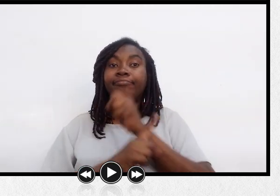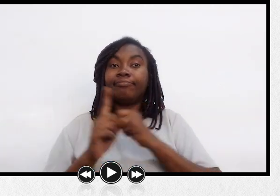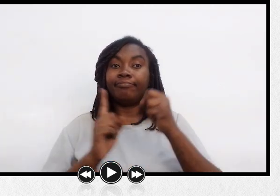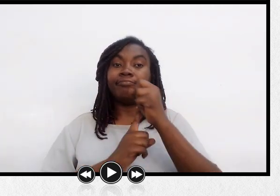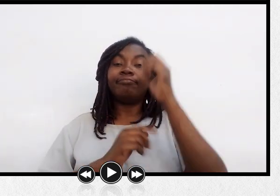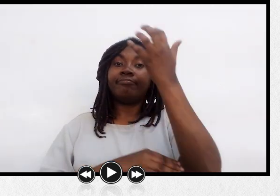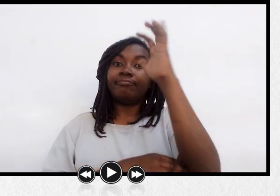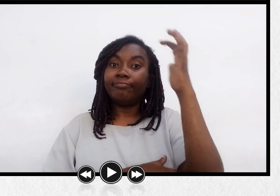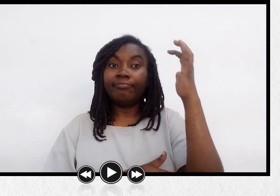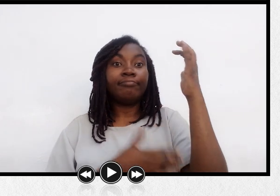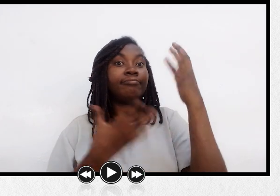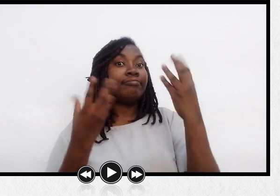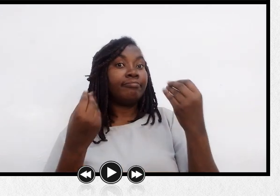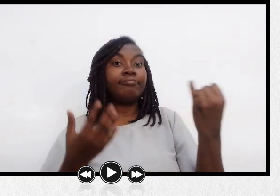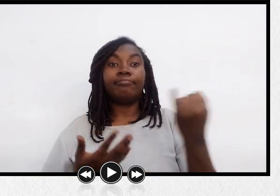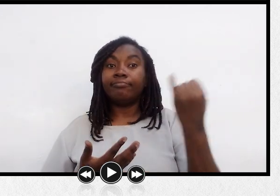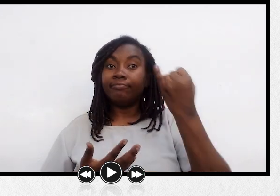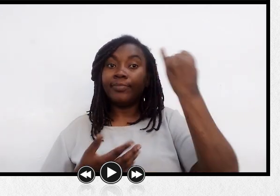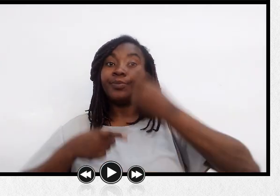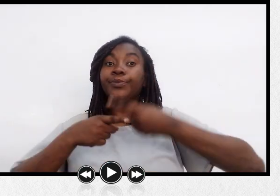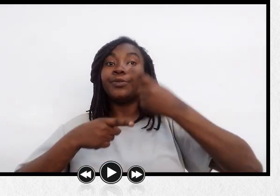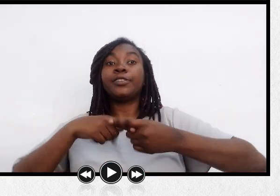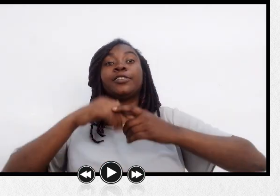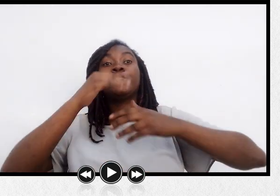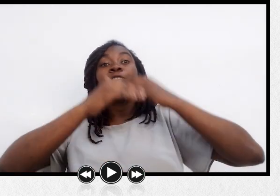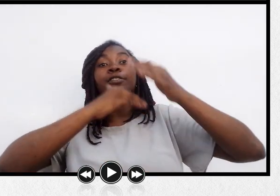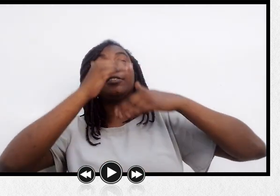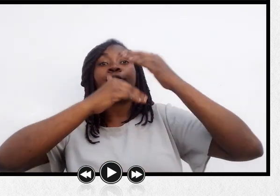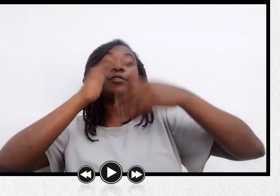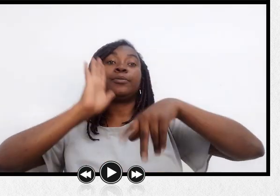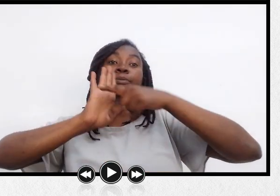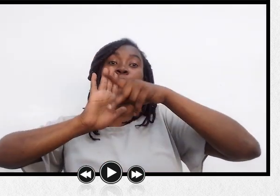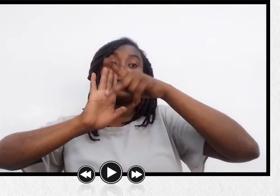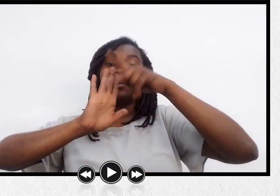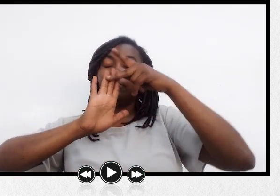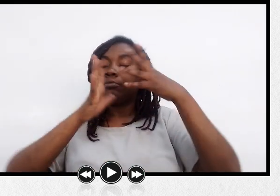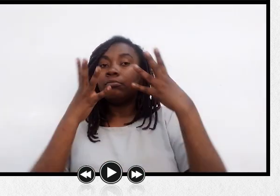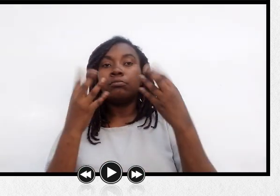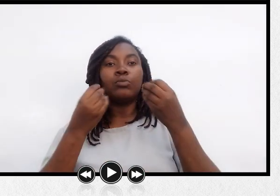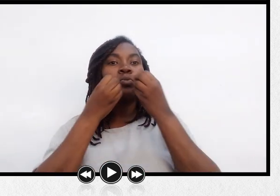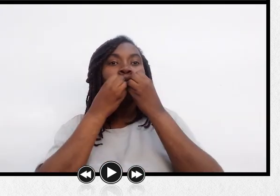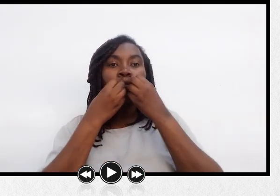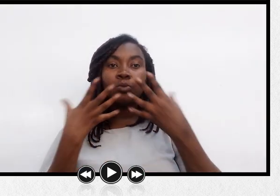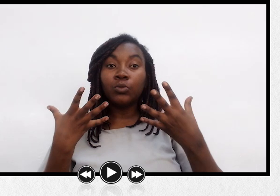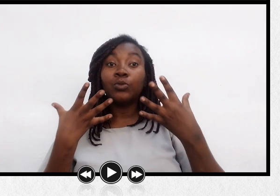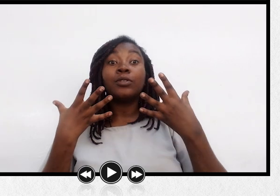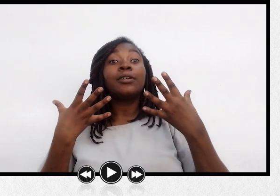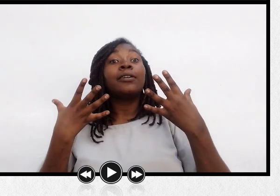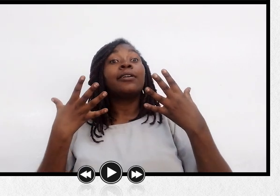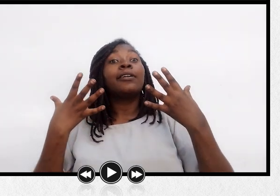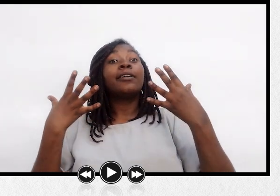socioambiental, que é muito importante, porque desenvolvem projetos muito bons